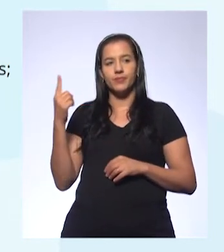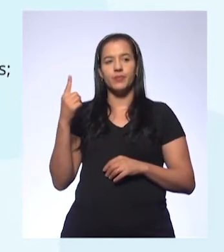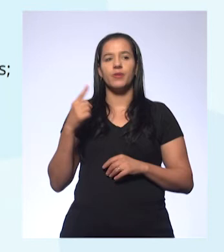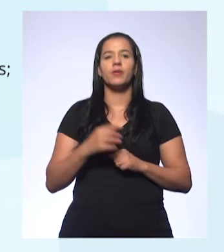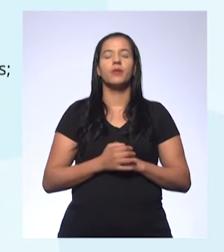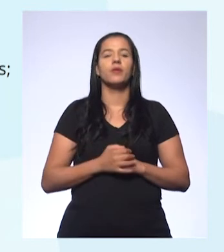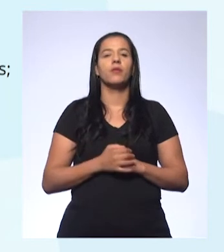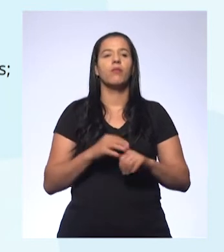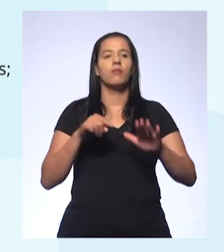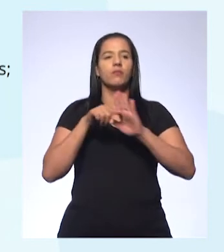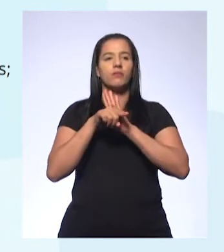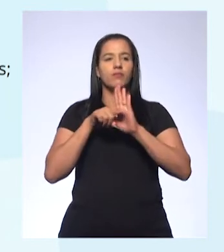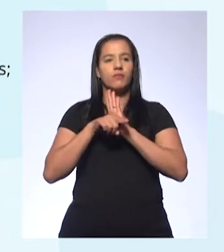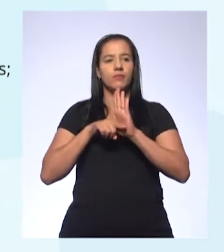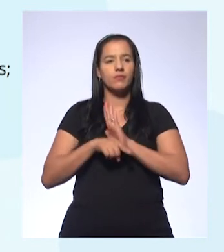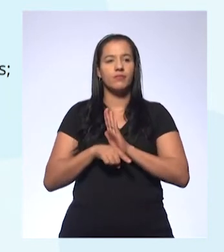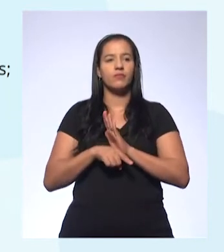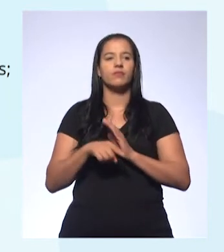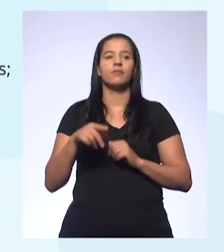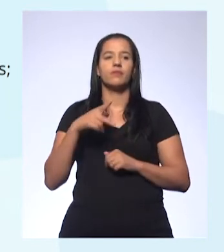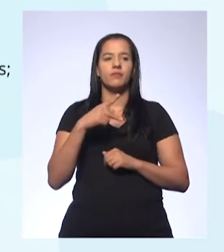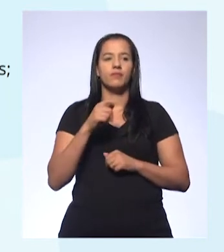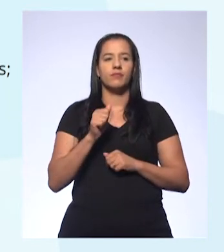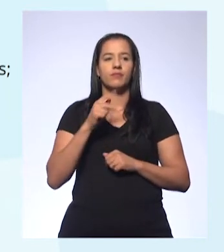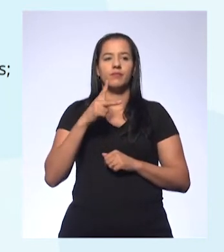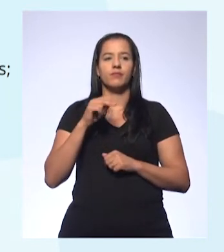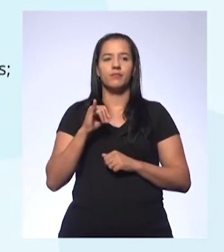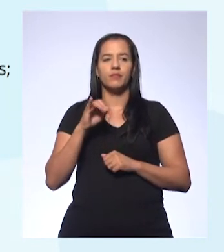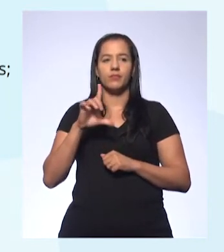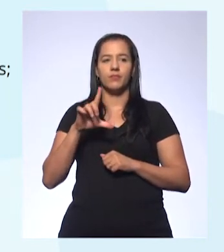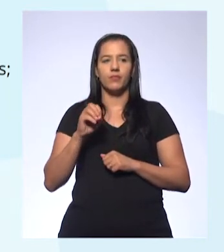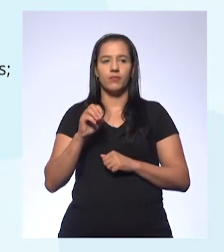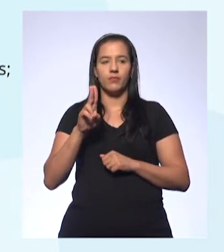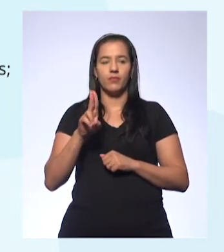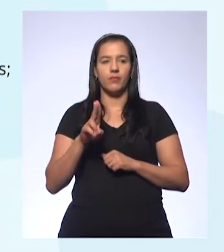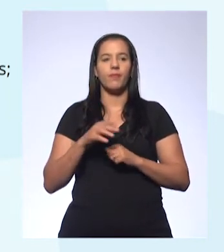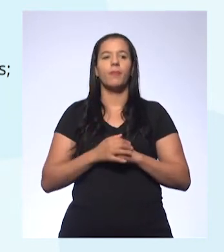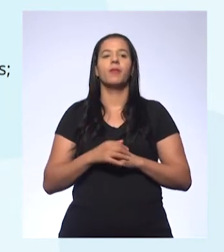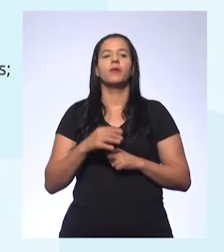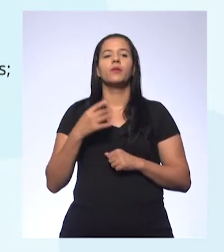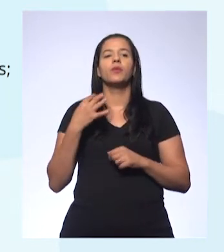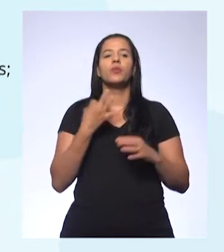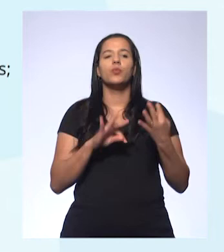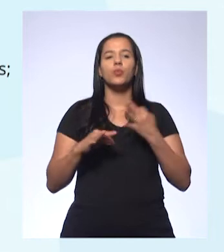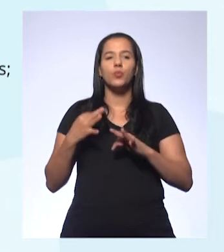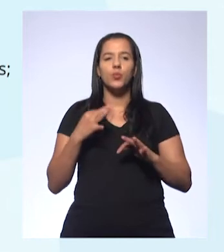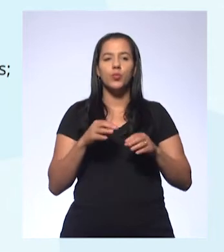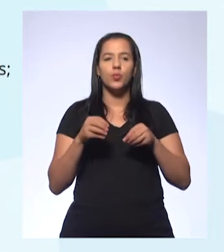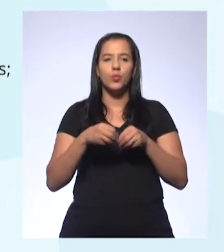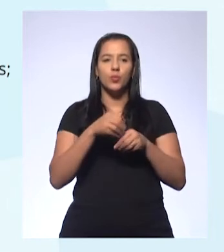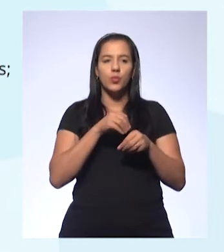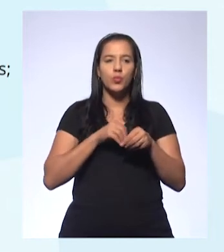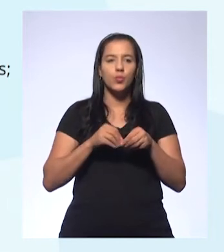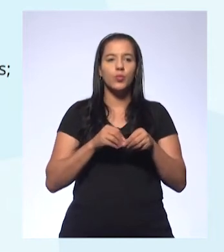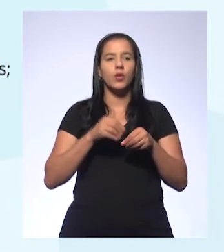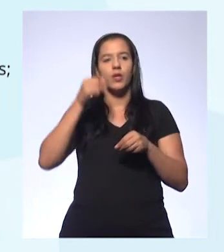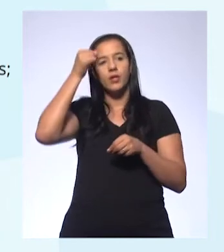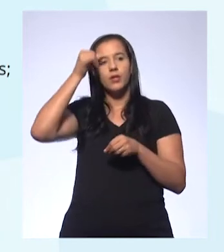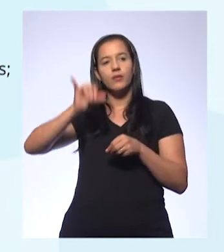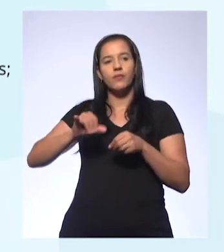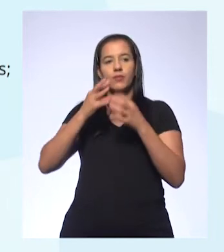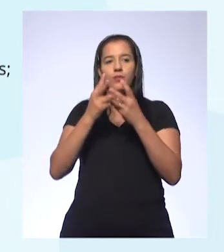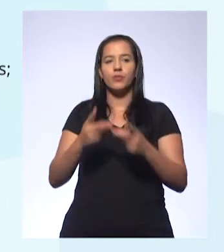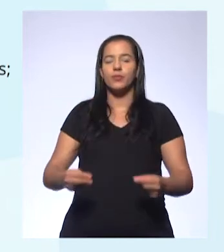diagnóstico através do Papa Nicolau. O tratamento das verrugas genitais é individualizado, mas não existe forma de eliminar